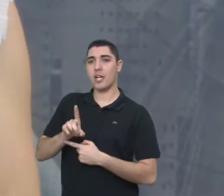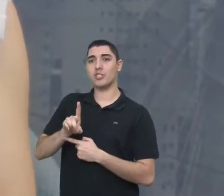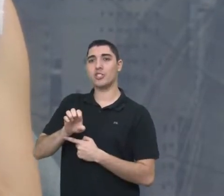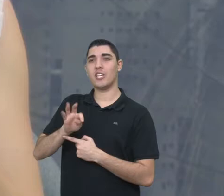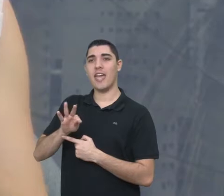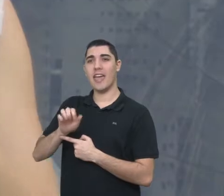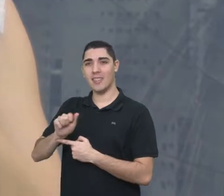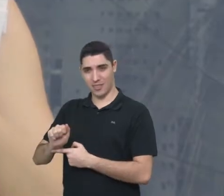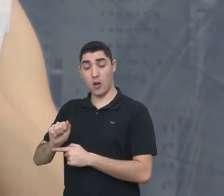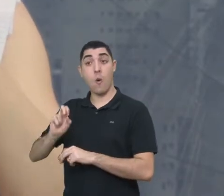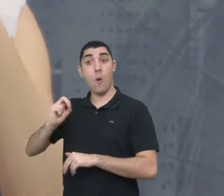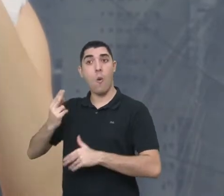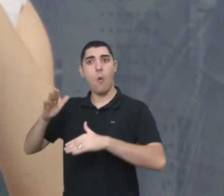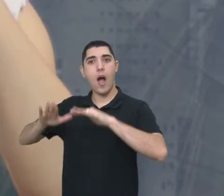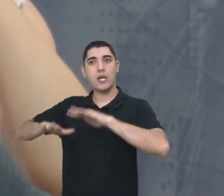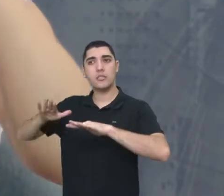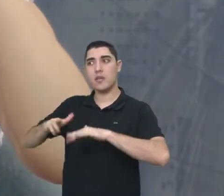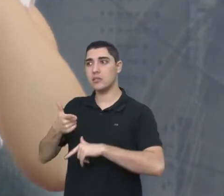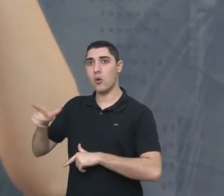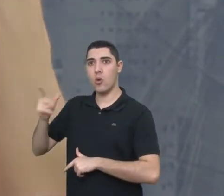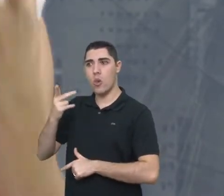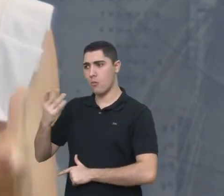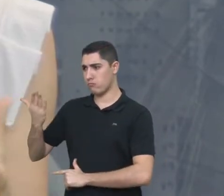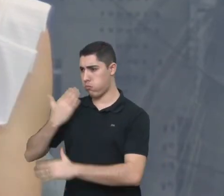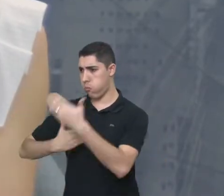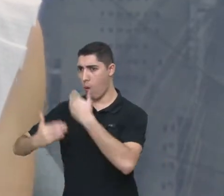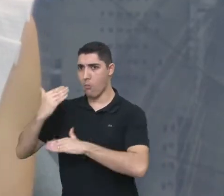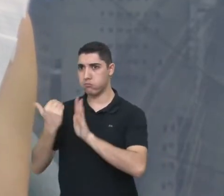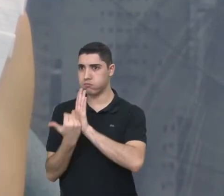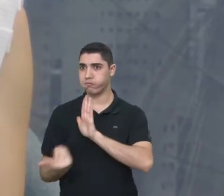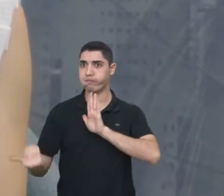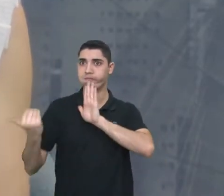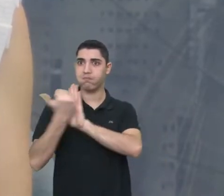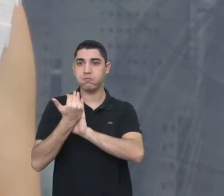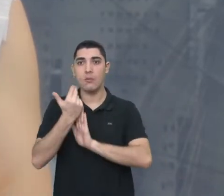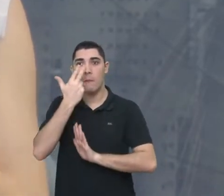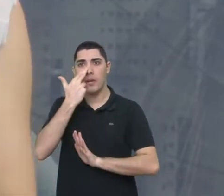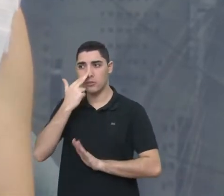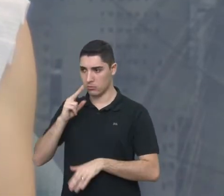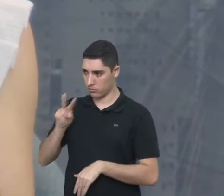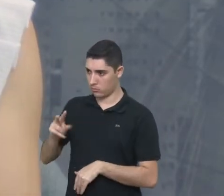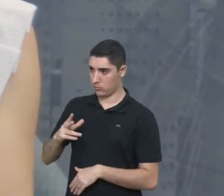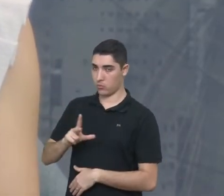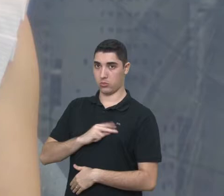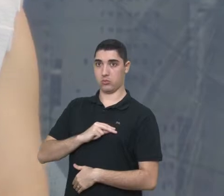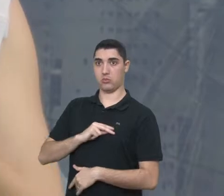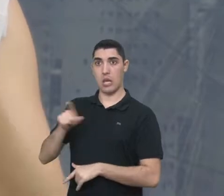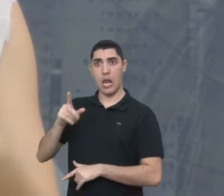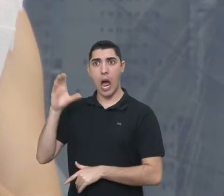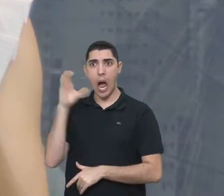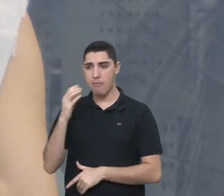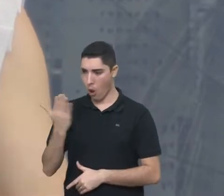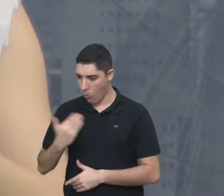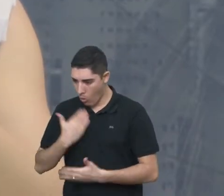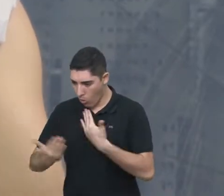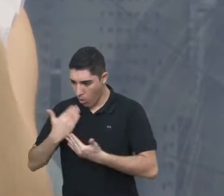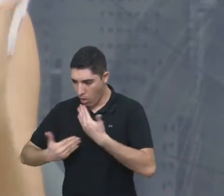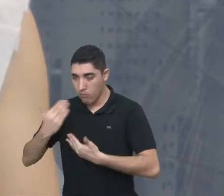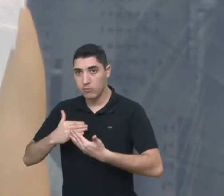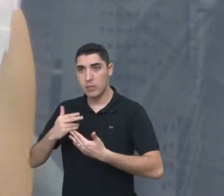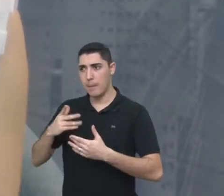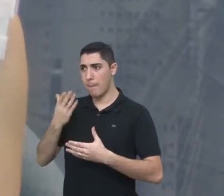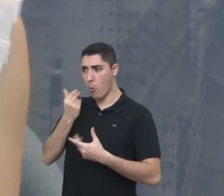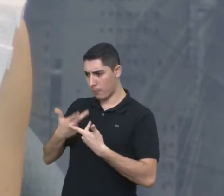ou ter episódios em comer um exagero, né, que é o que a gente chama de compulsão alimentar, comer de uma maneira muito veloz, uma